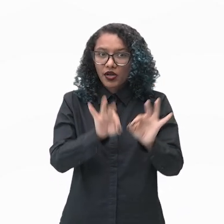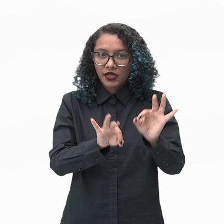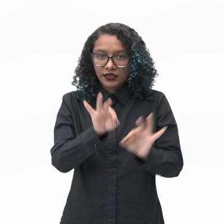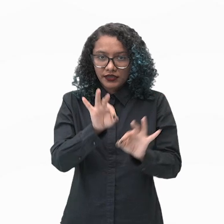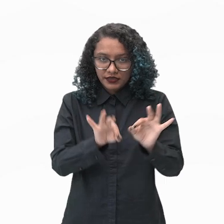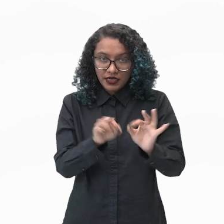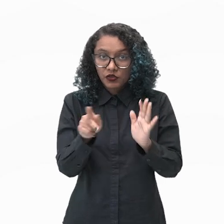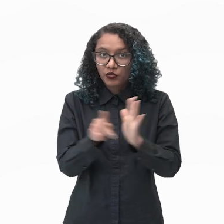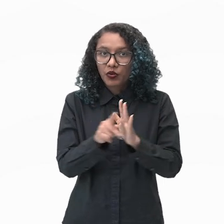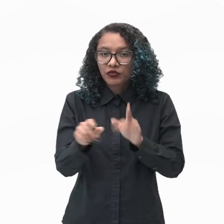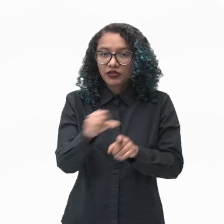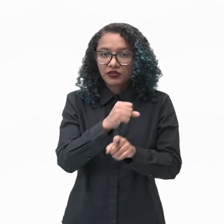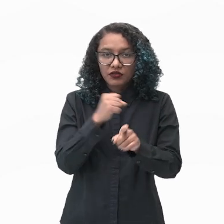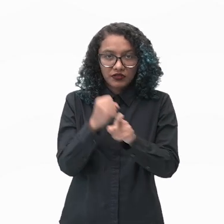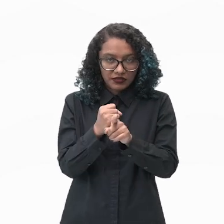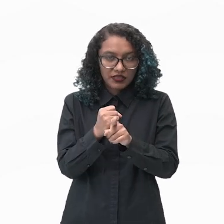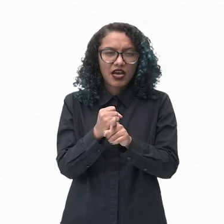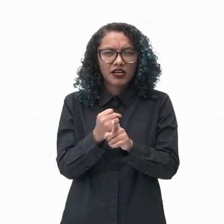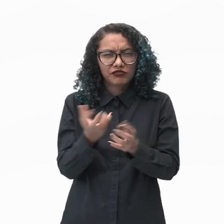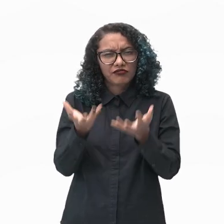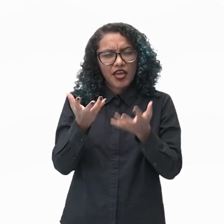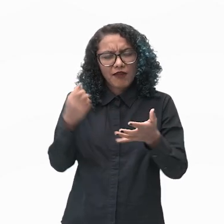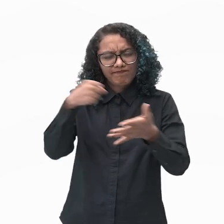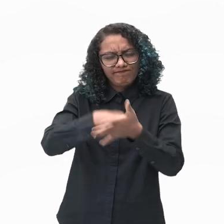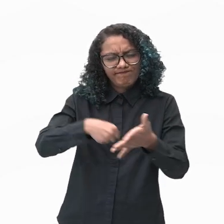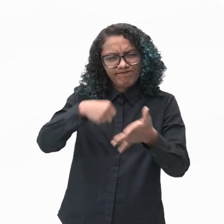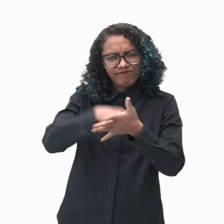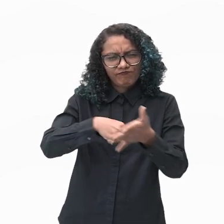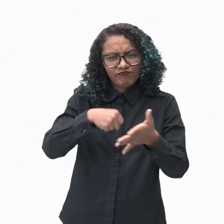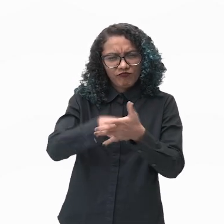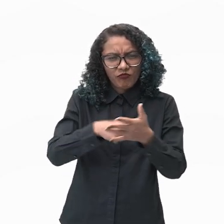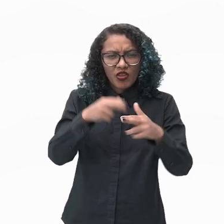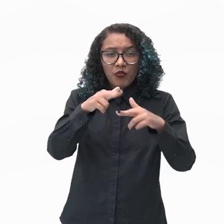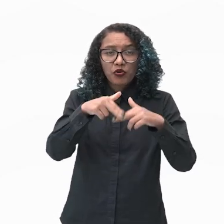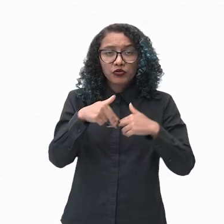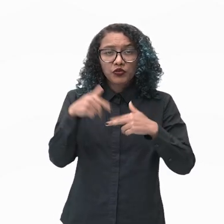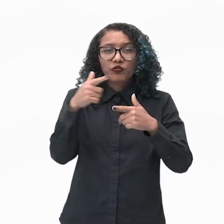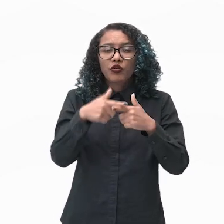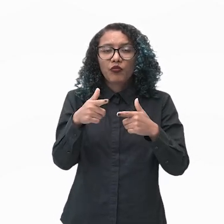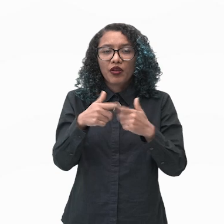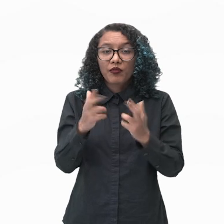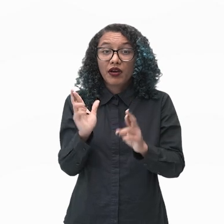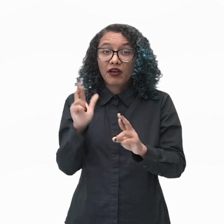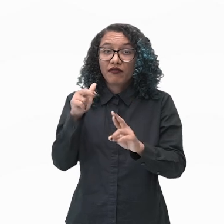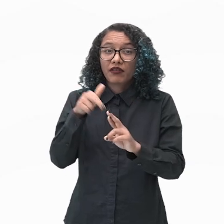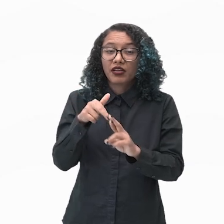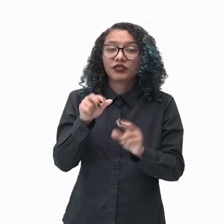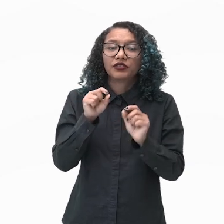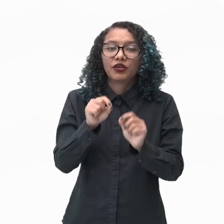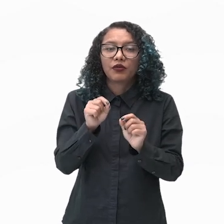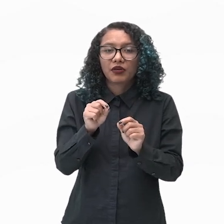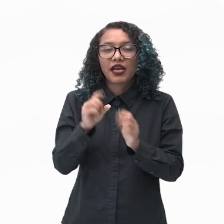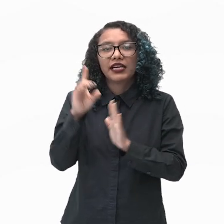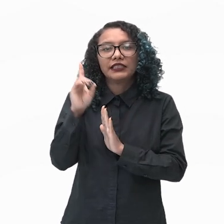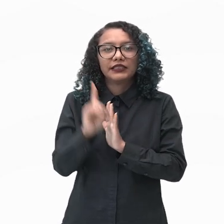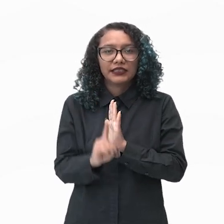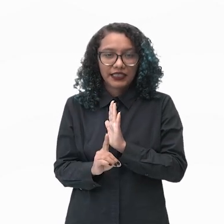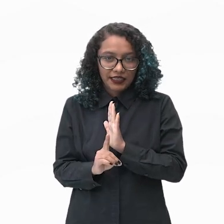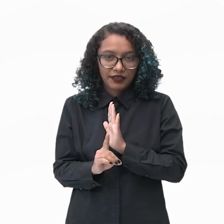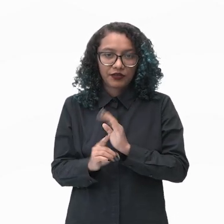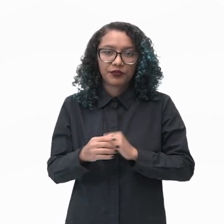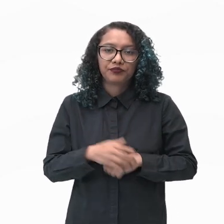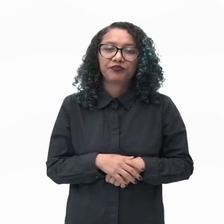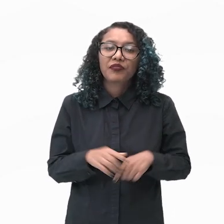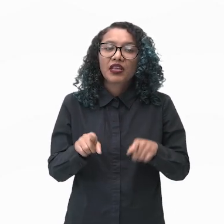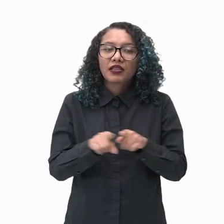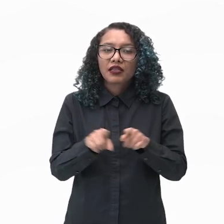da sociedade que querem ali lutar por uma causa normalmente relacionadas, à questão do direito. Em